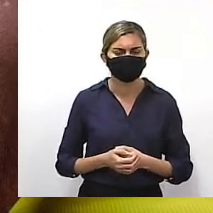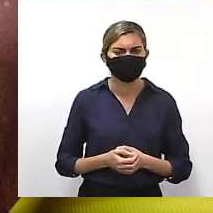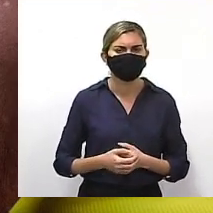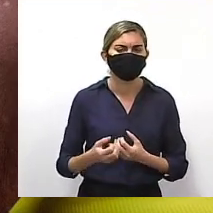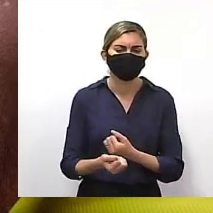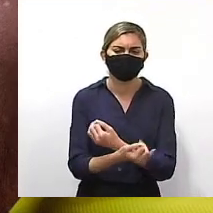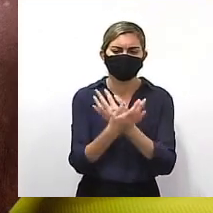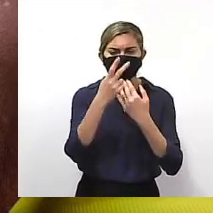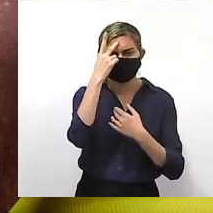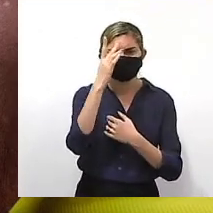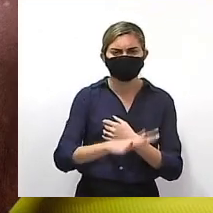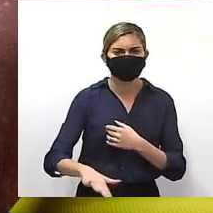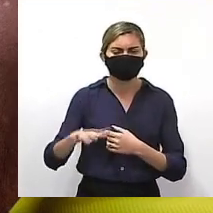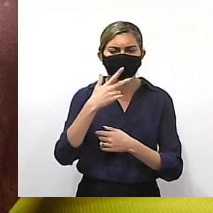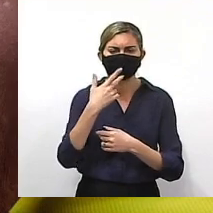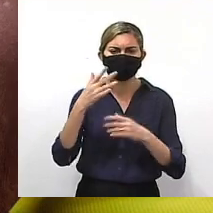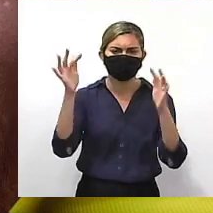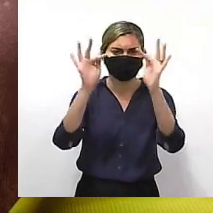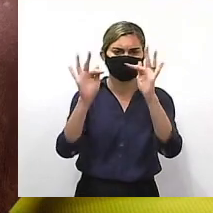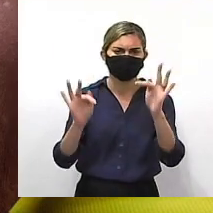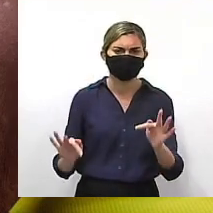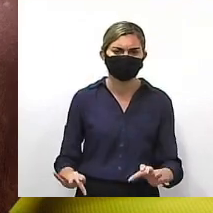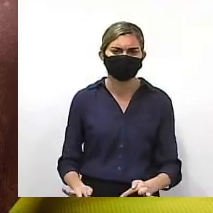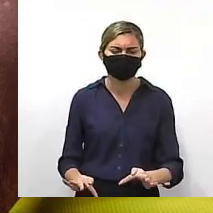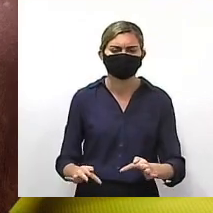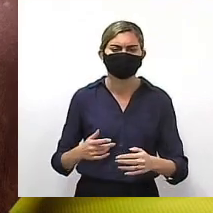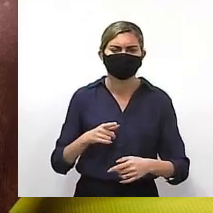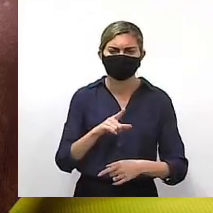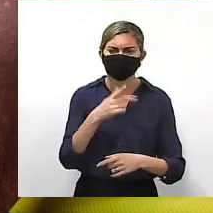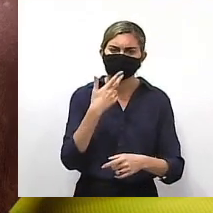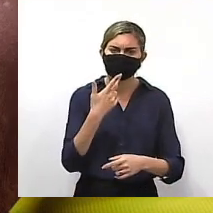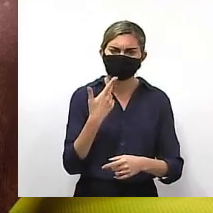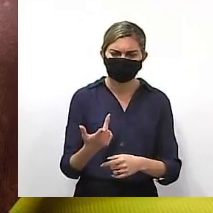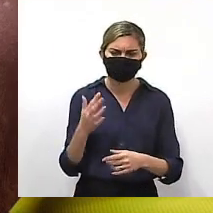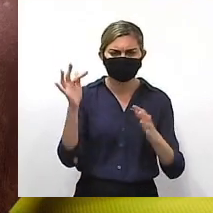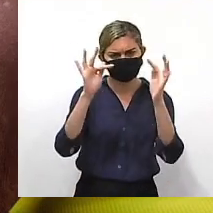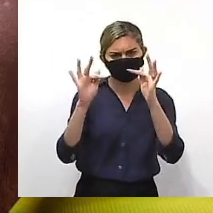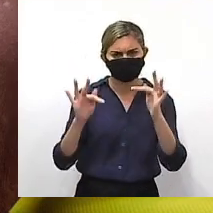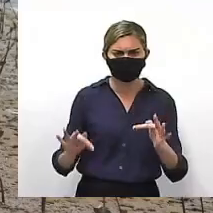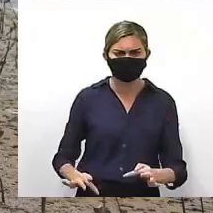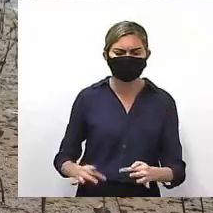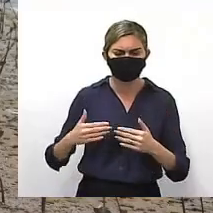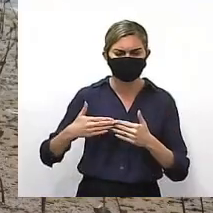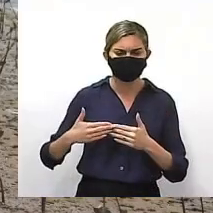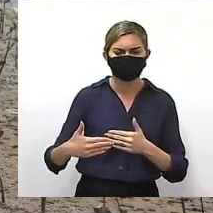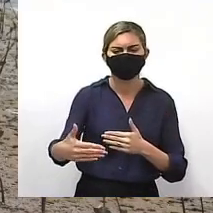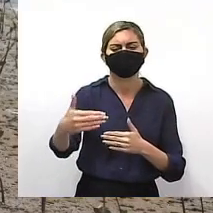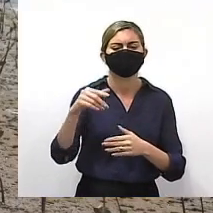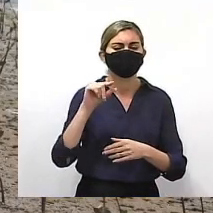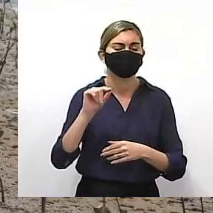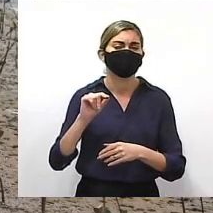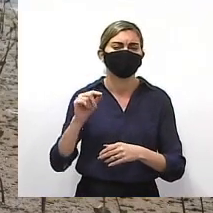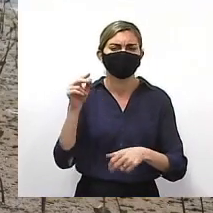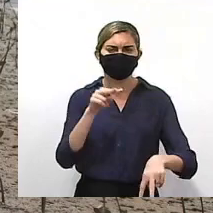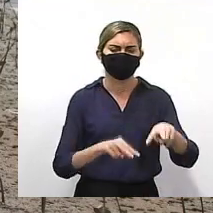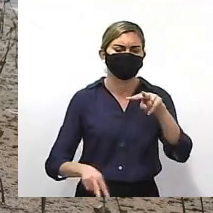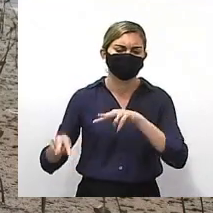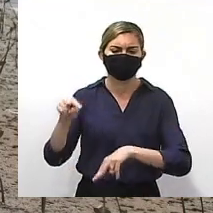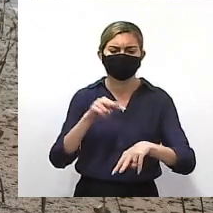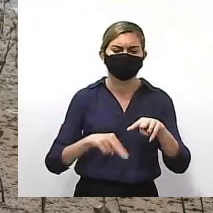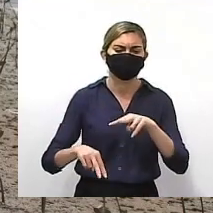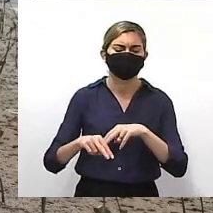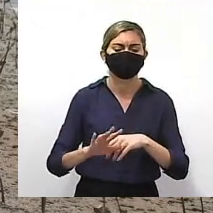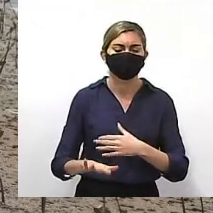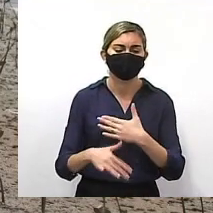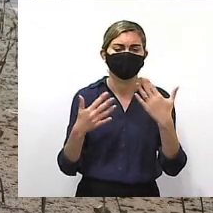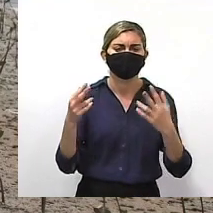Quando as pessoas falam sobre felicidade, elas falam sobre felicidade a partir de que olhar?